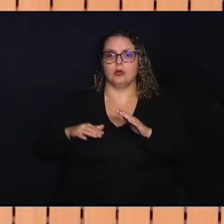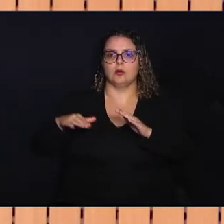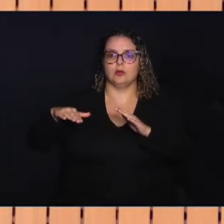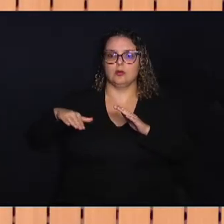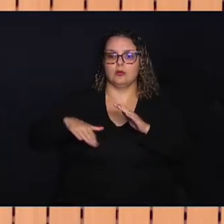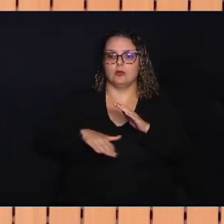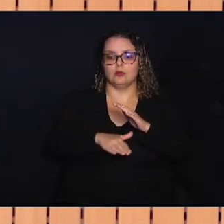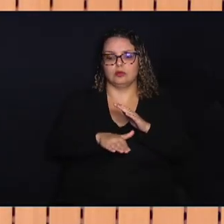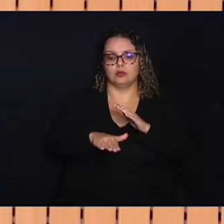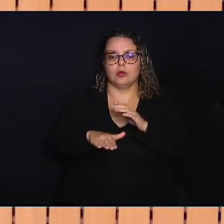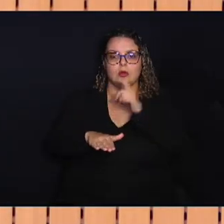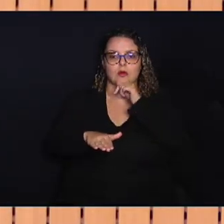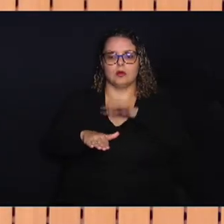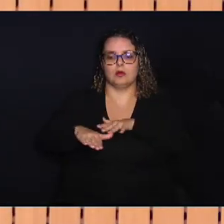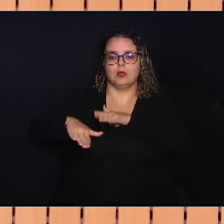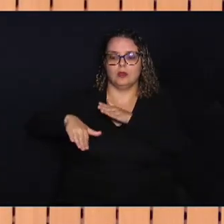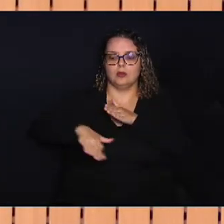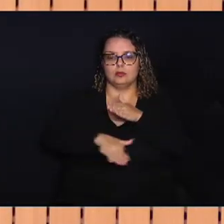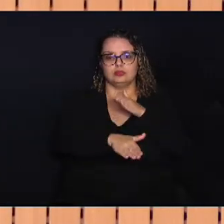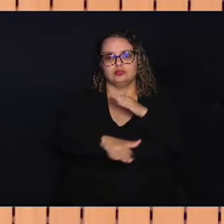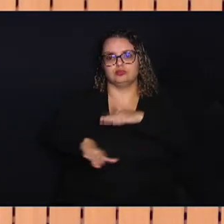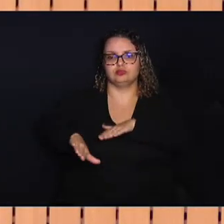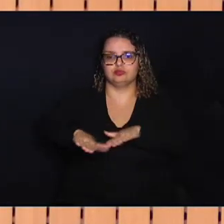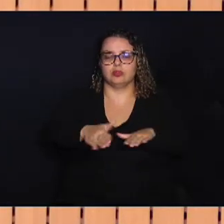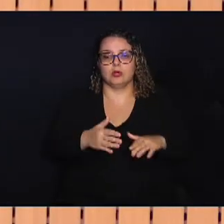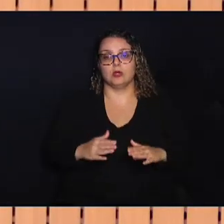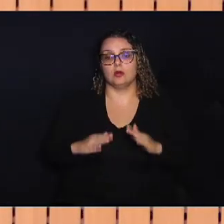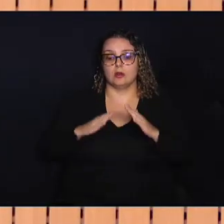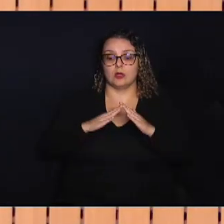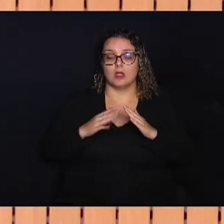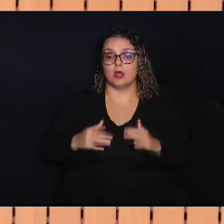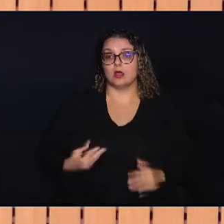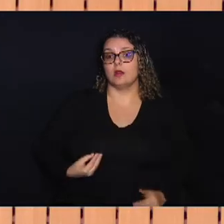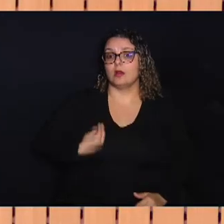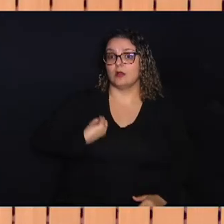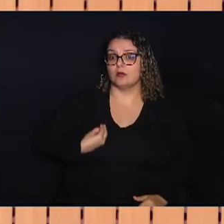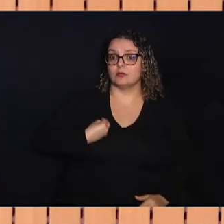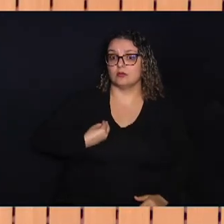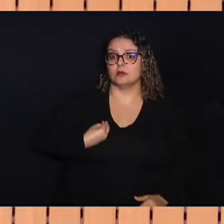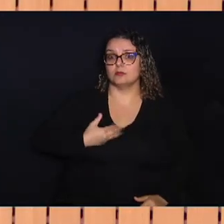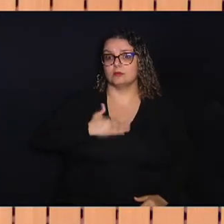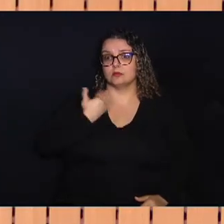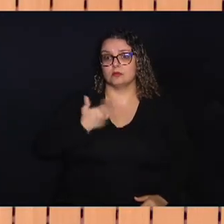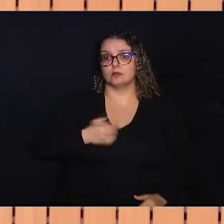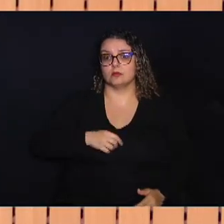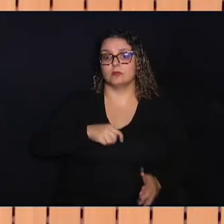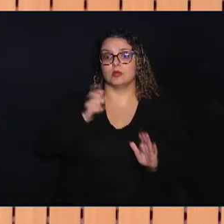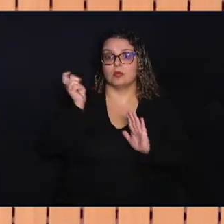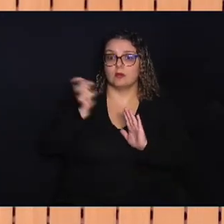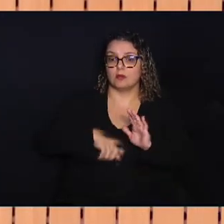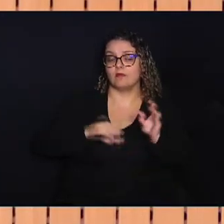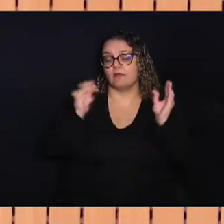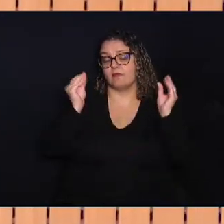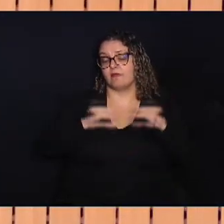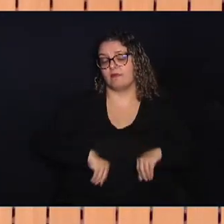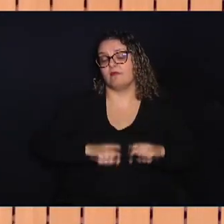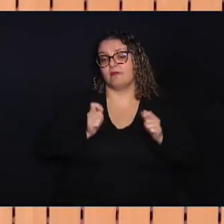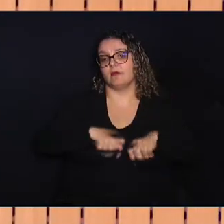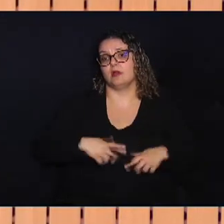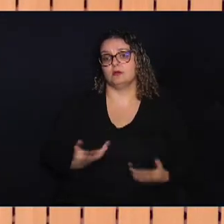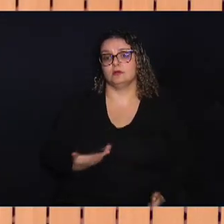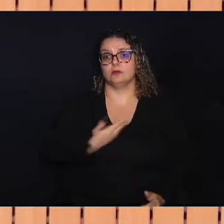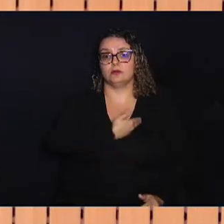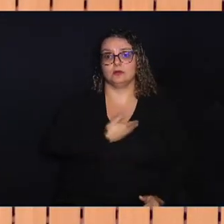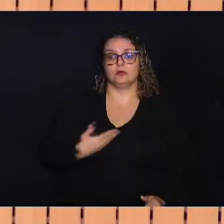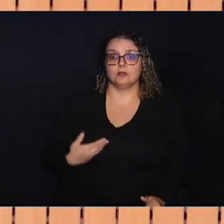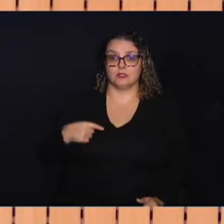levados, as vidas sendo colocadas em risco por uma incapacidade do governo,